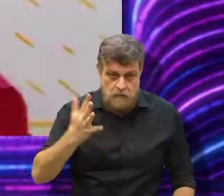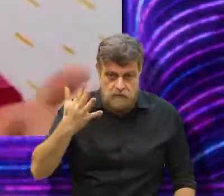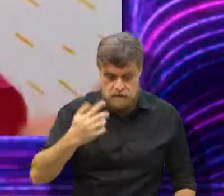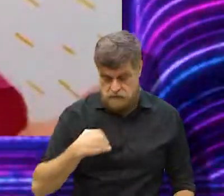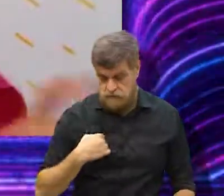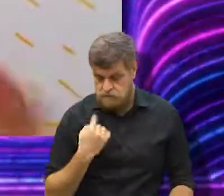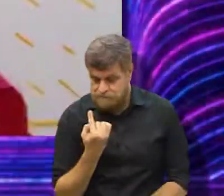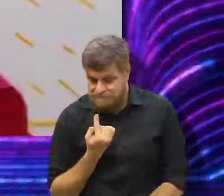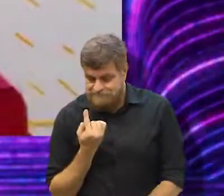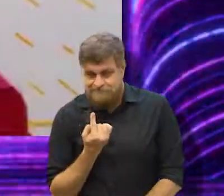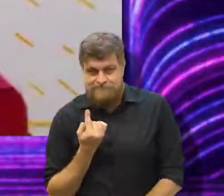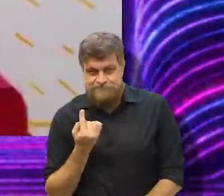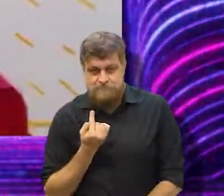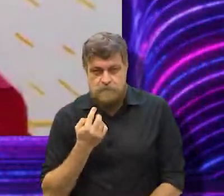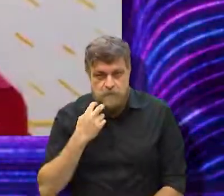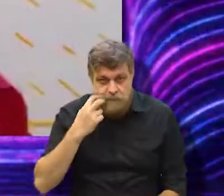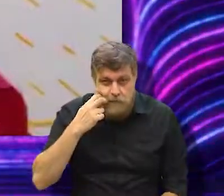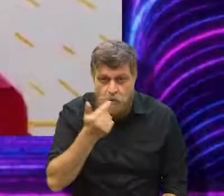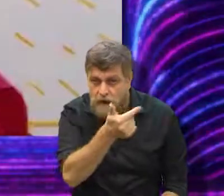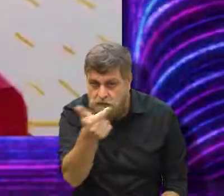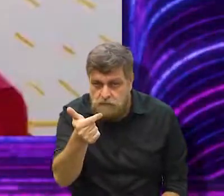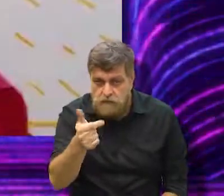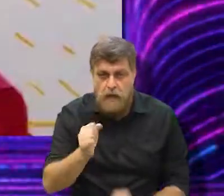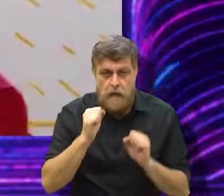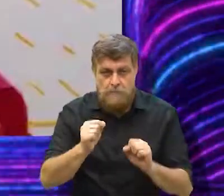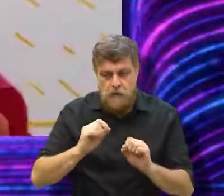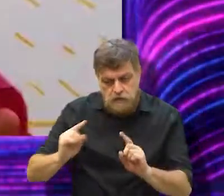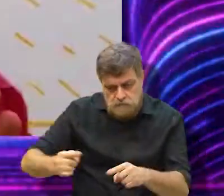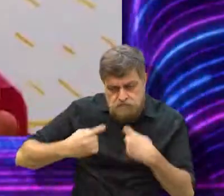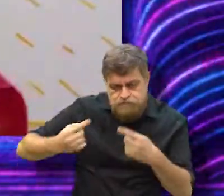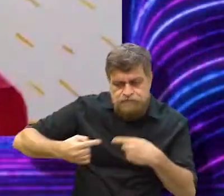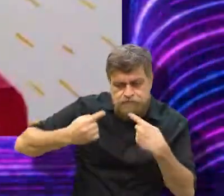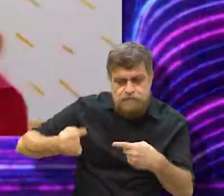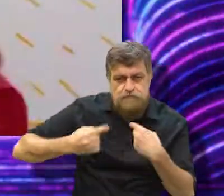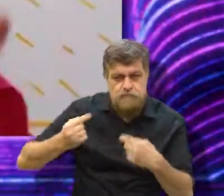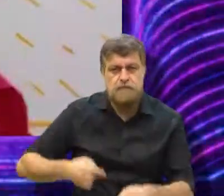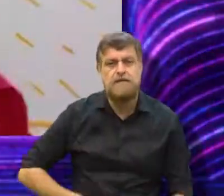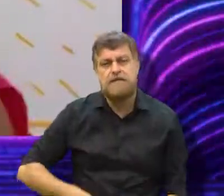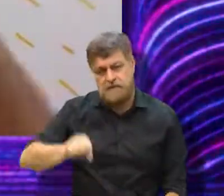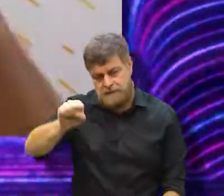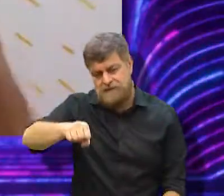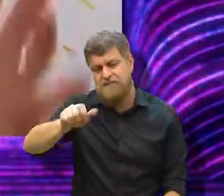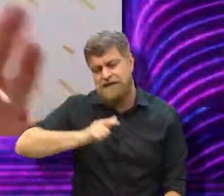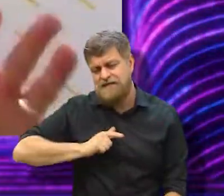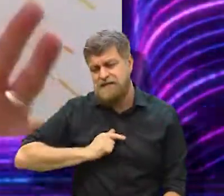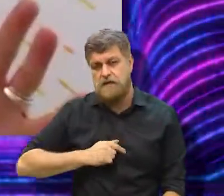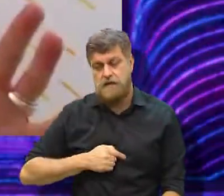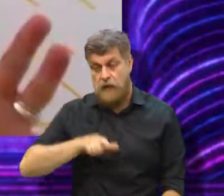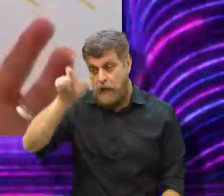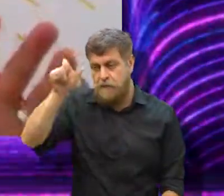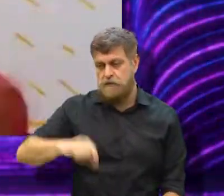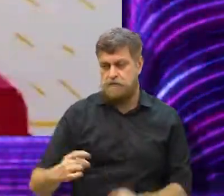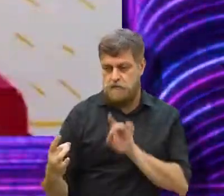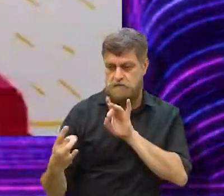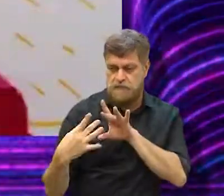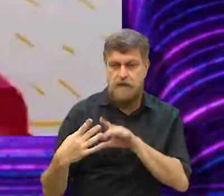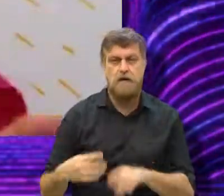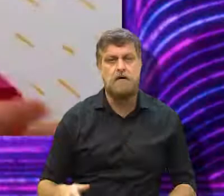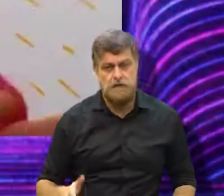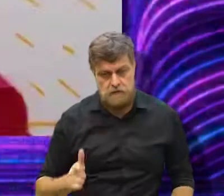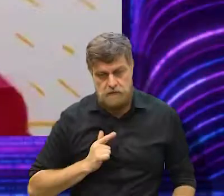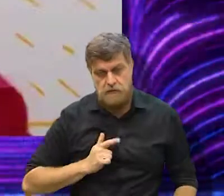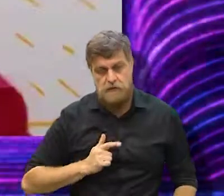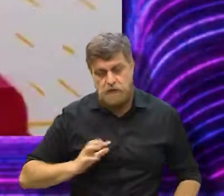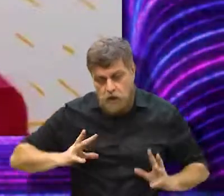só, sozinho. Então, entrem, não tenham vergonha de receber não. Você vai receber muito não. Isso é o